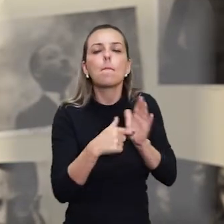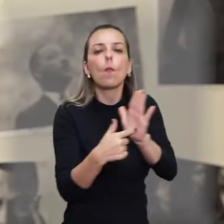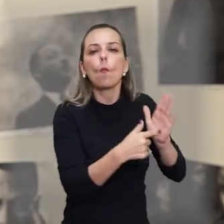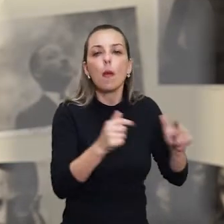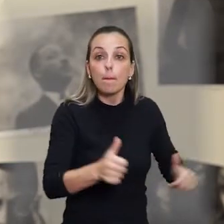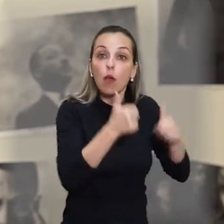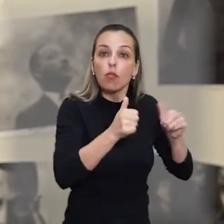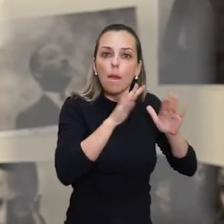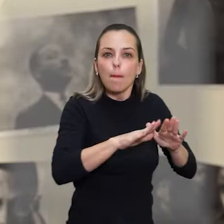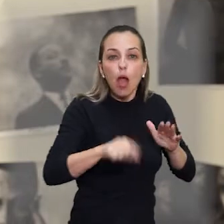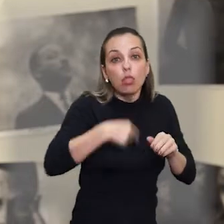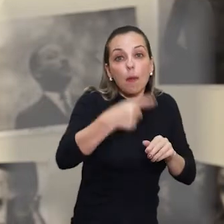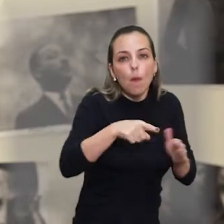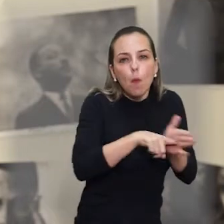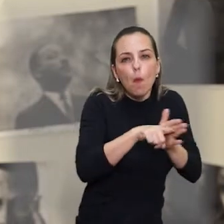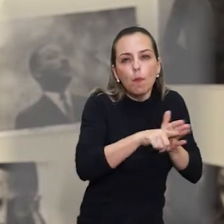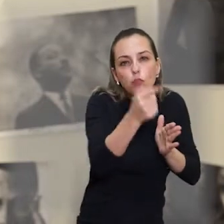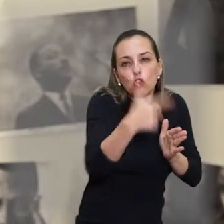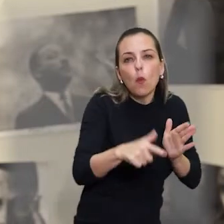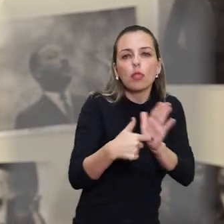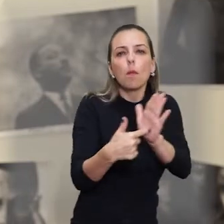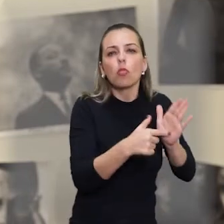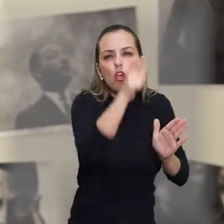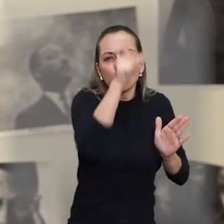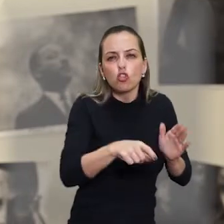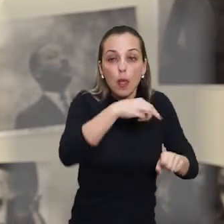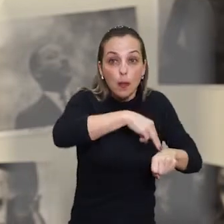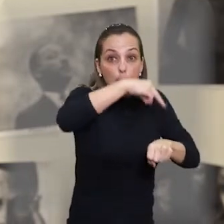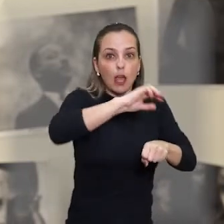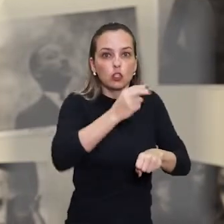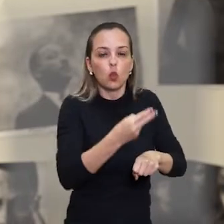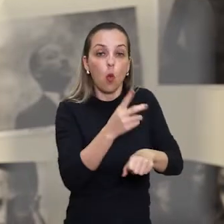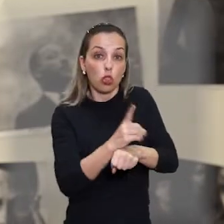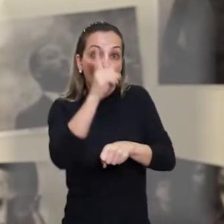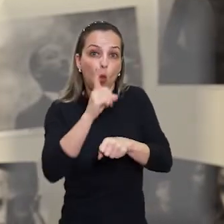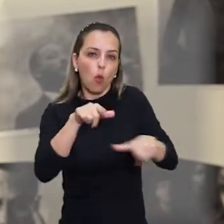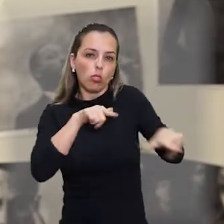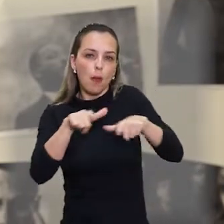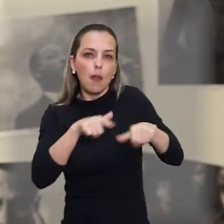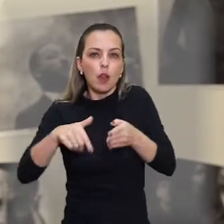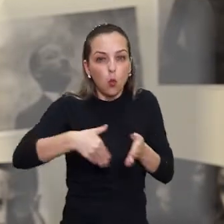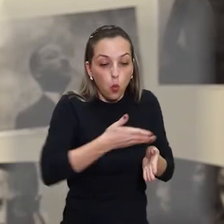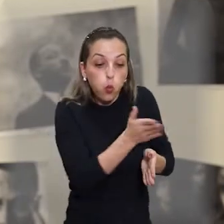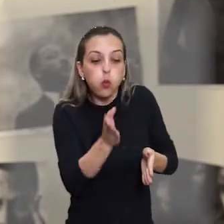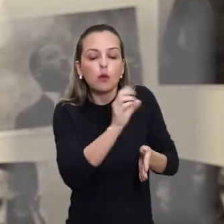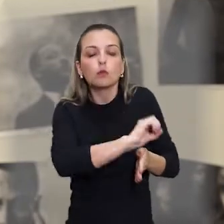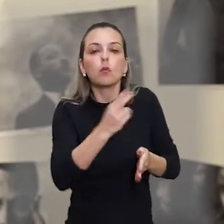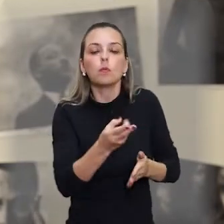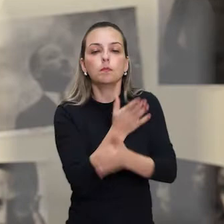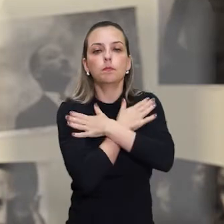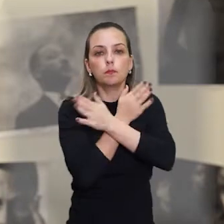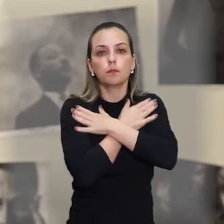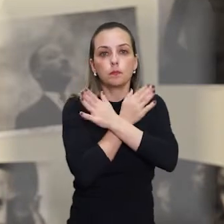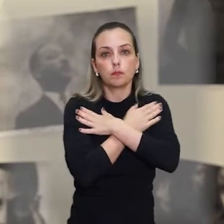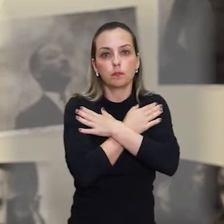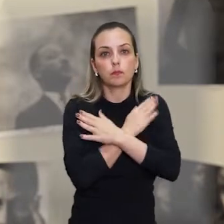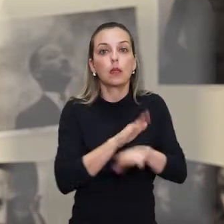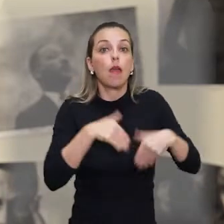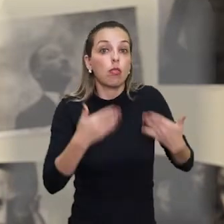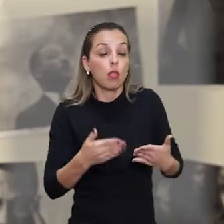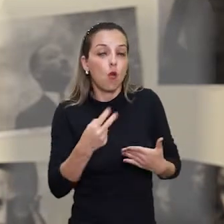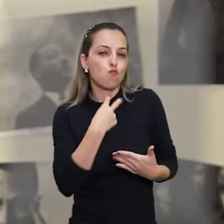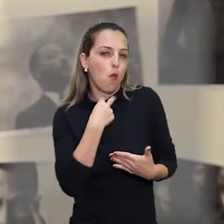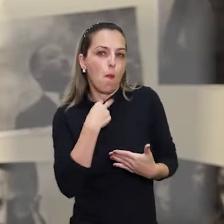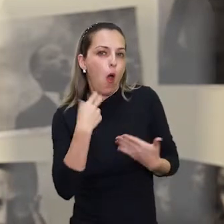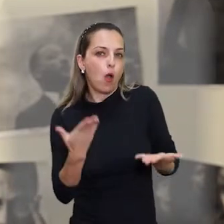seguinte era recorde o número de mestres e doutores com empregos fora da sua área ou desempregados. Então a gente não